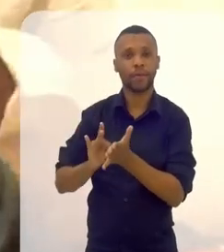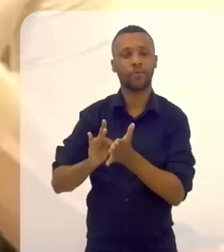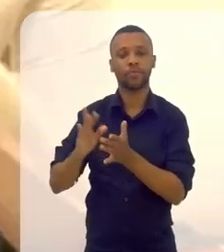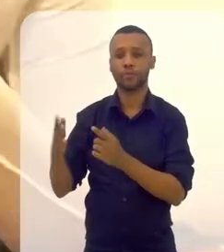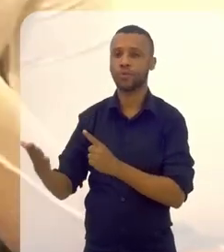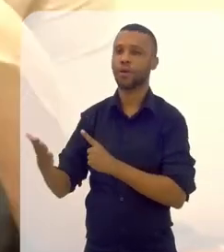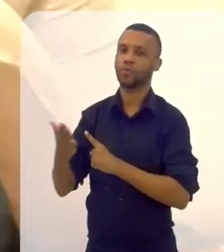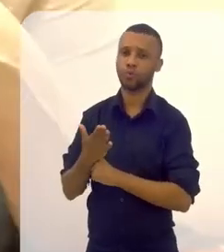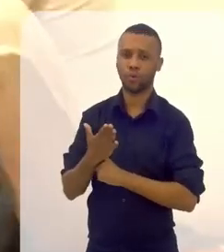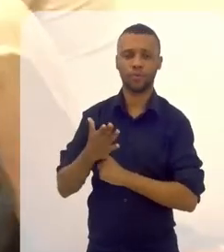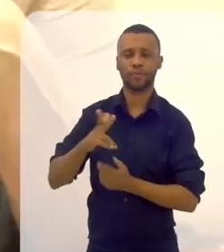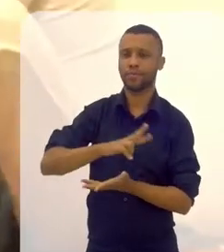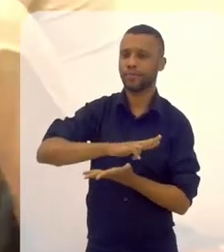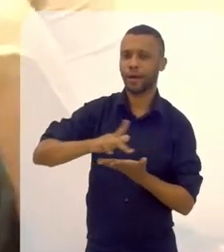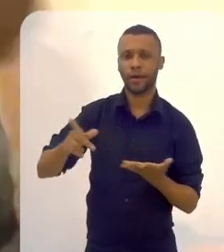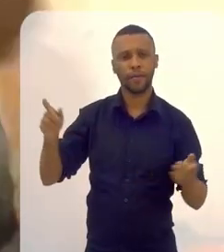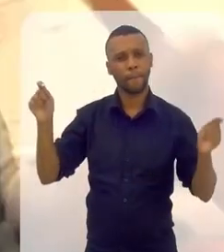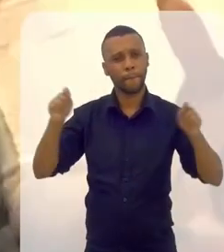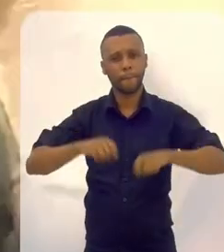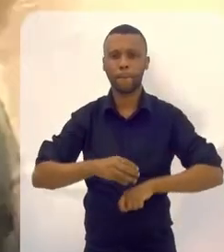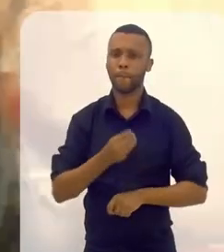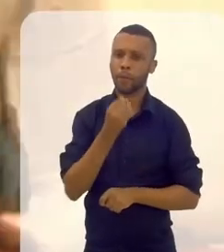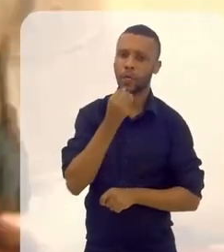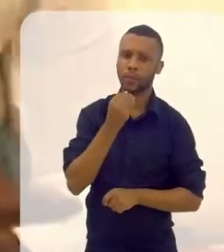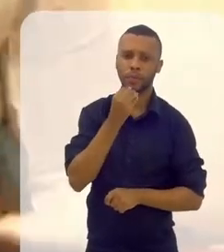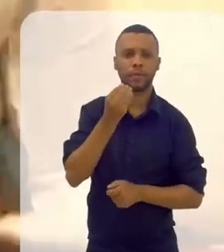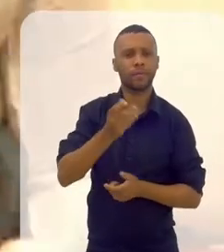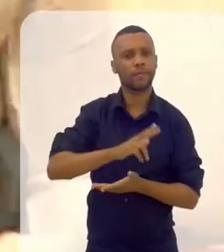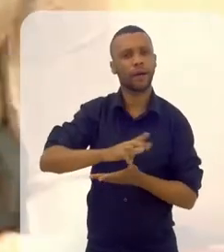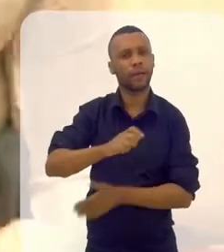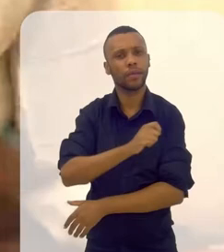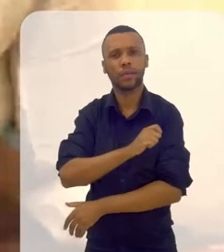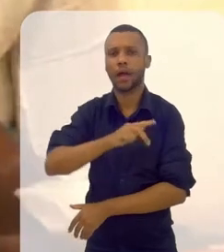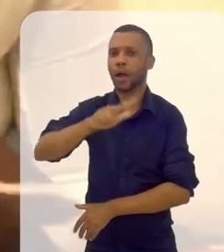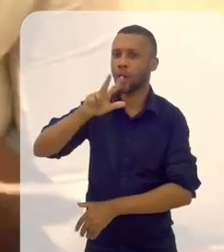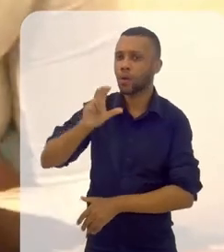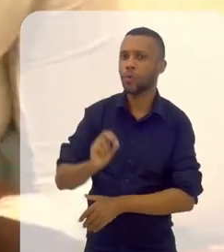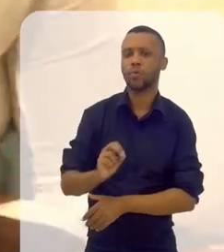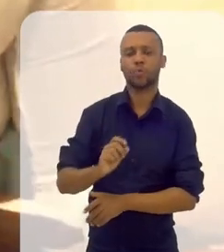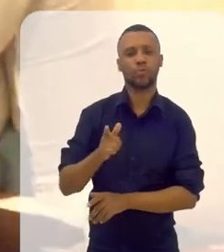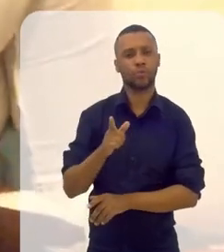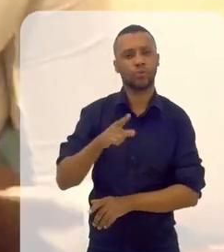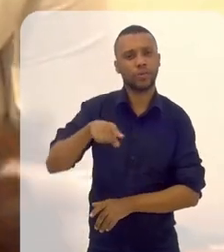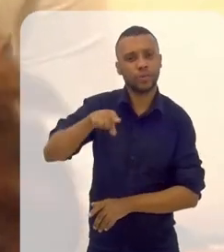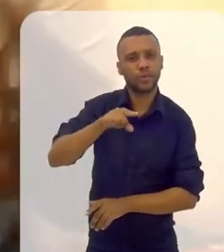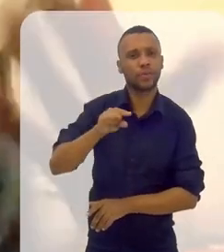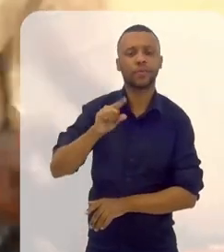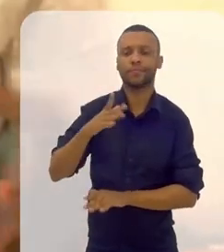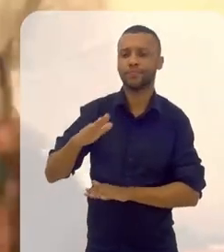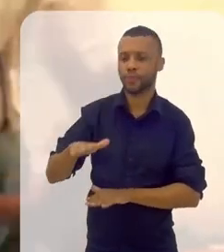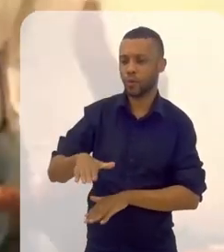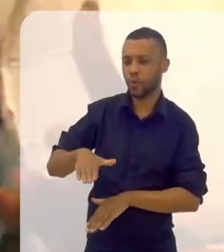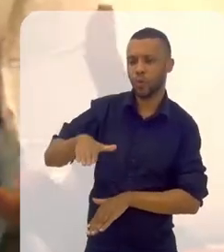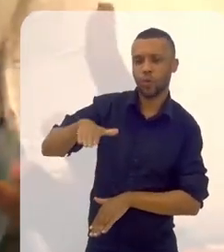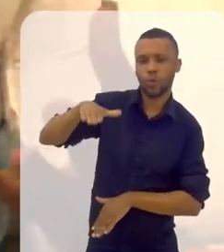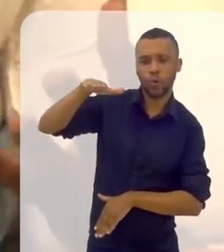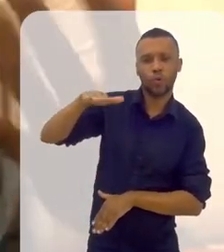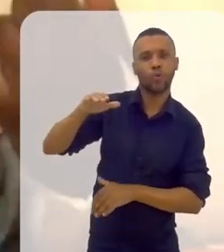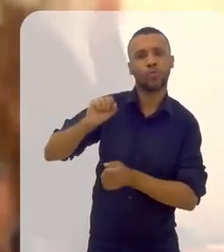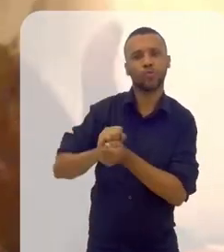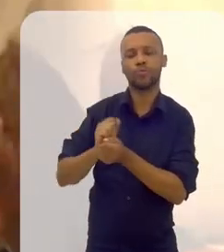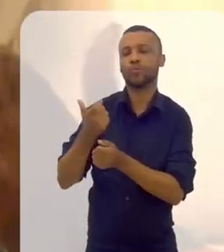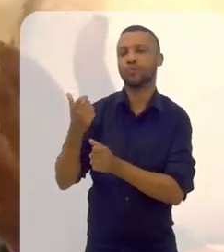abriu um mundo assim de possibilidades para mim e para vários alunos dali. Existem vários alunos que cresceram, se